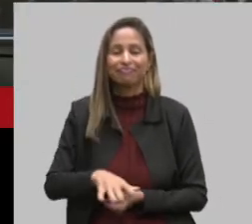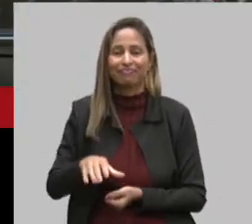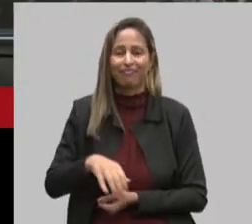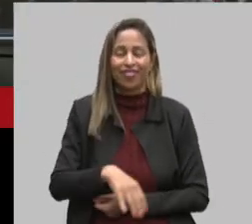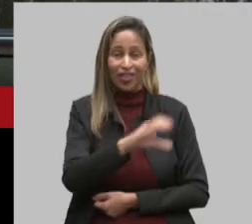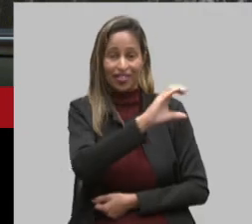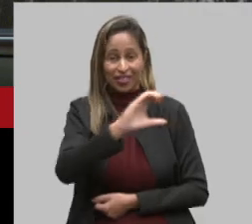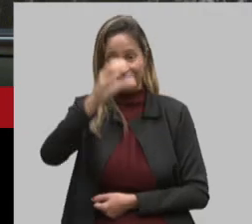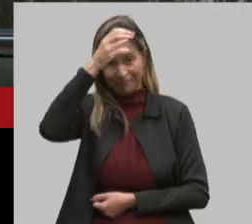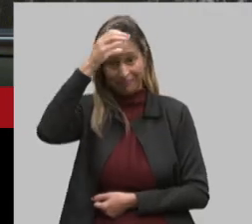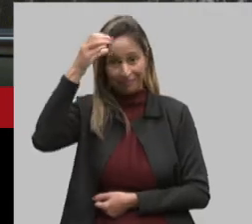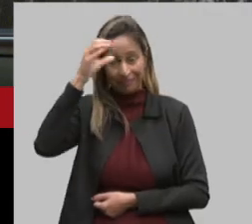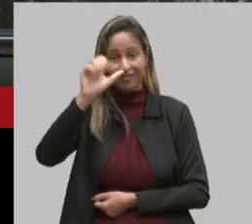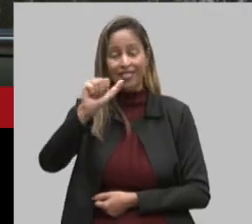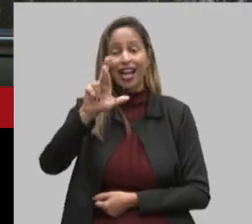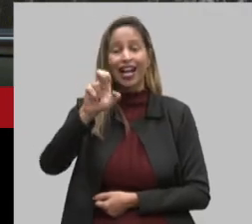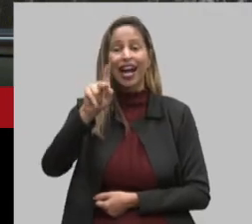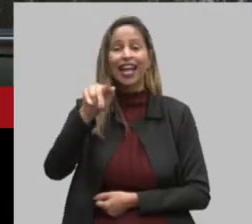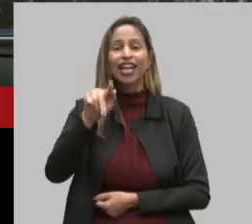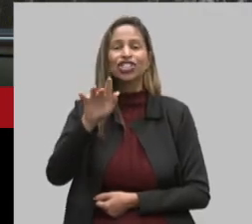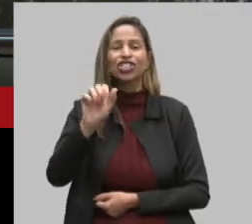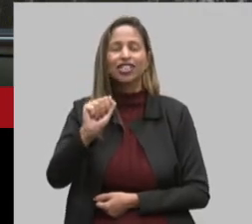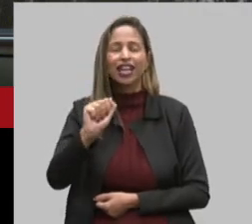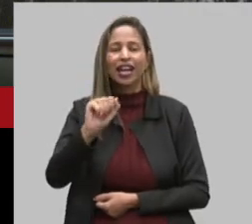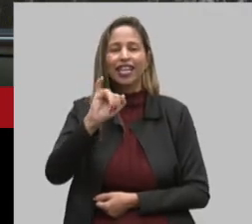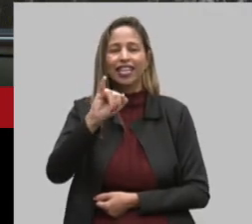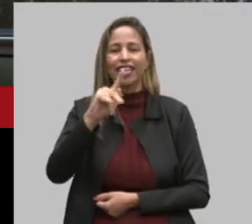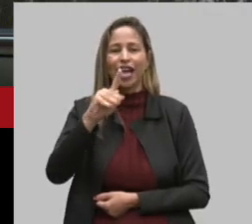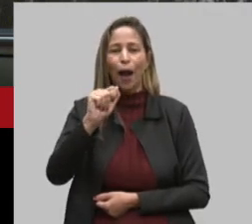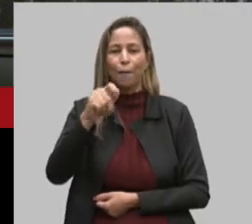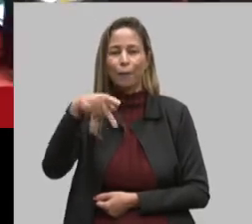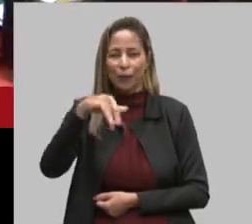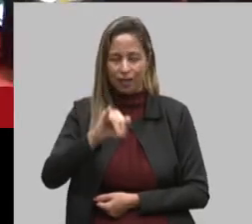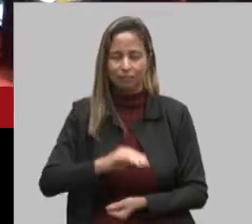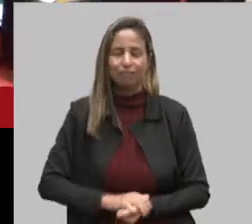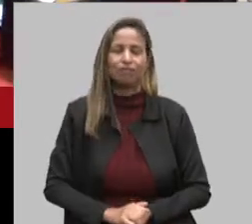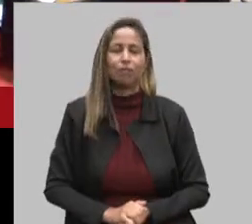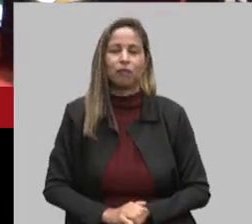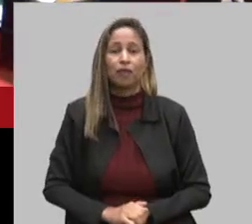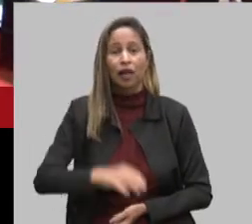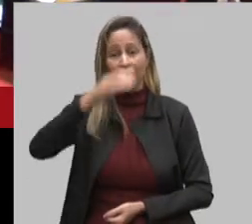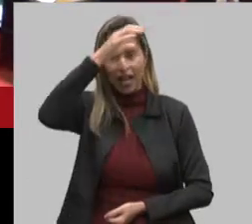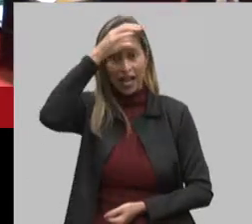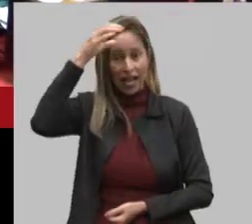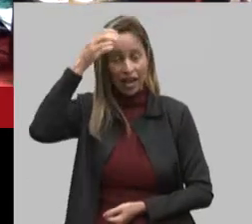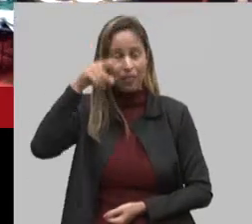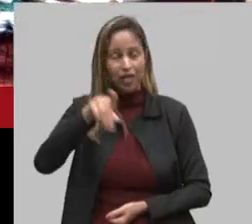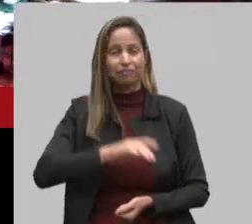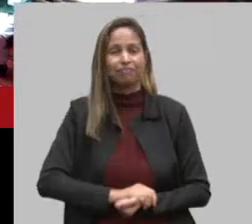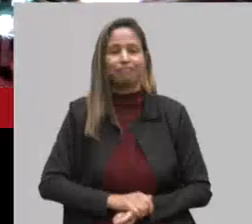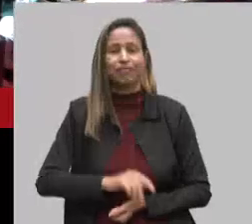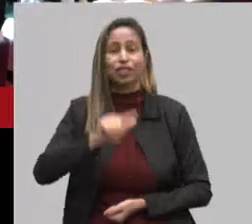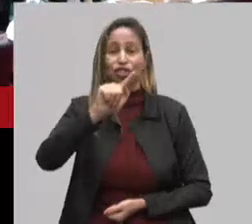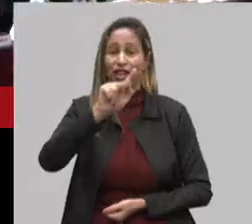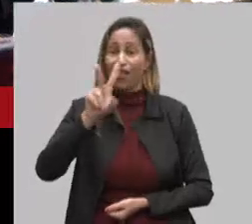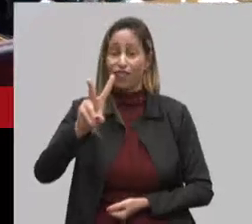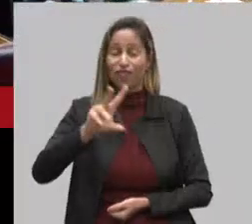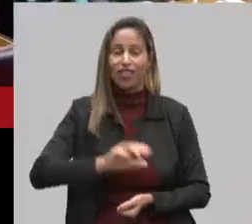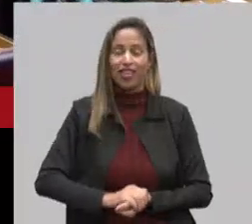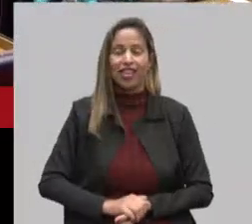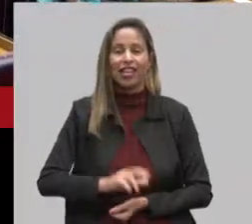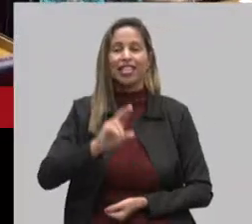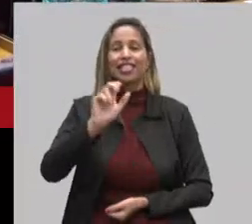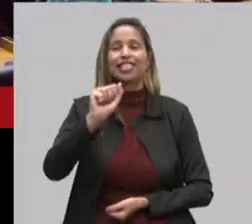Municipal de Caratinga e de Inhapim os integrantes são Câmara de Don cavate Governador Valadares e Santana